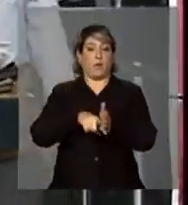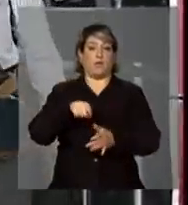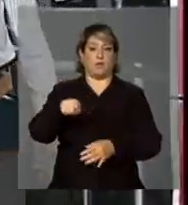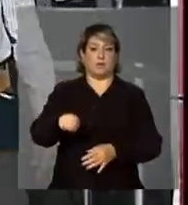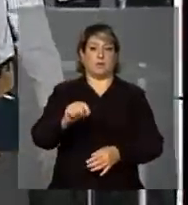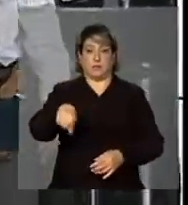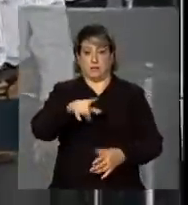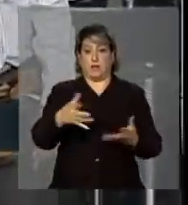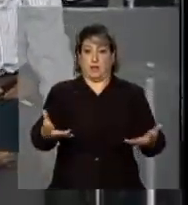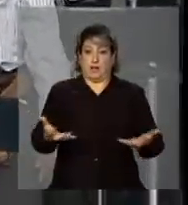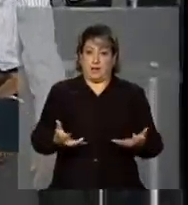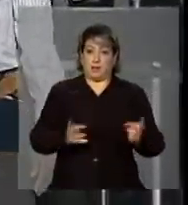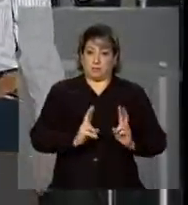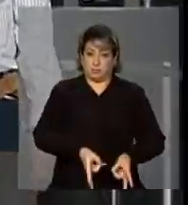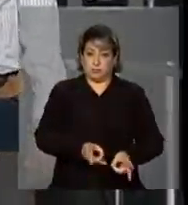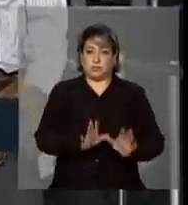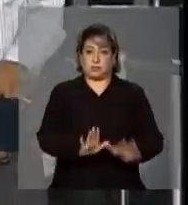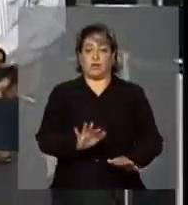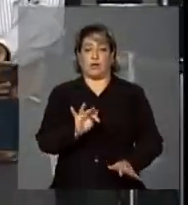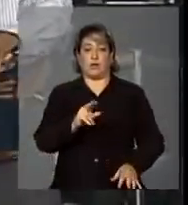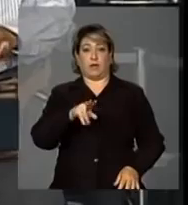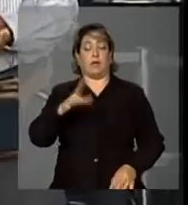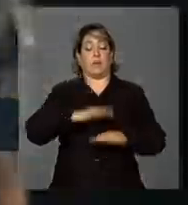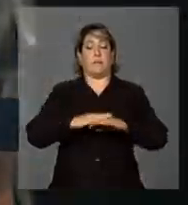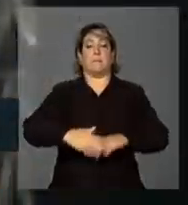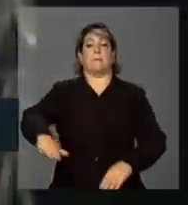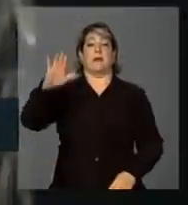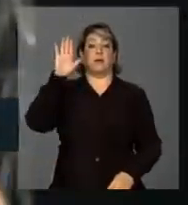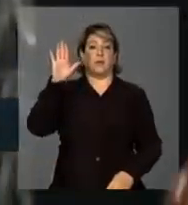que permaneça a FUNAI? Levanta a mão.